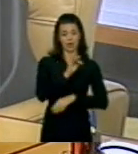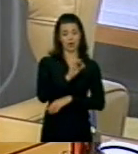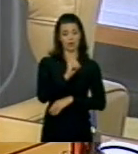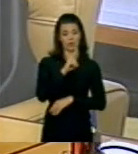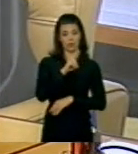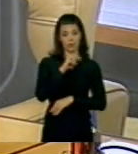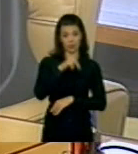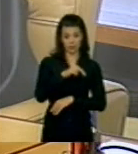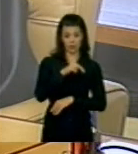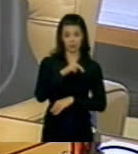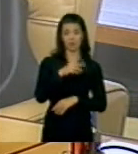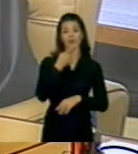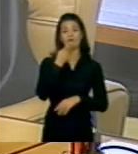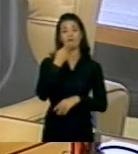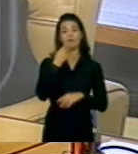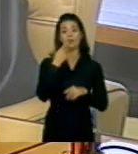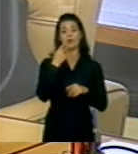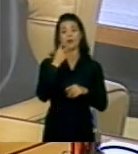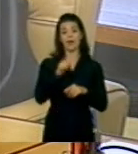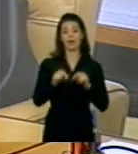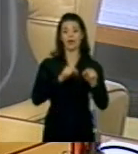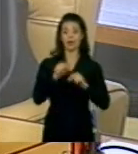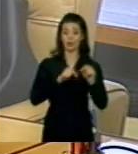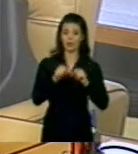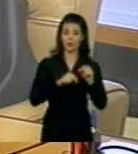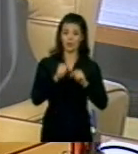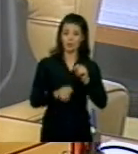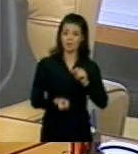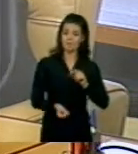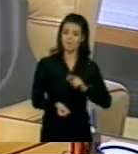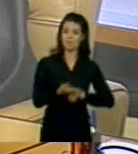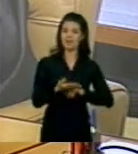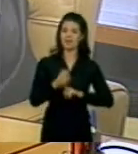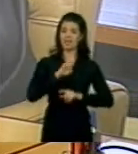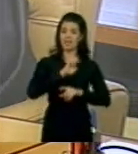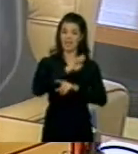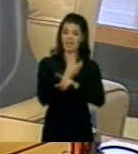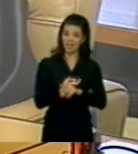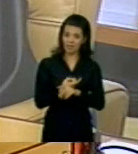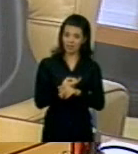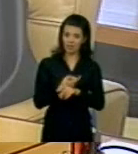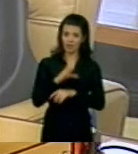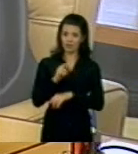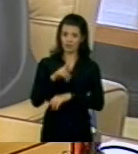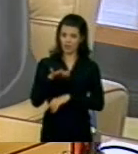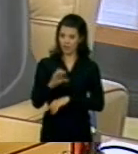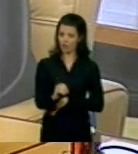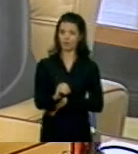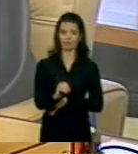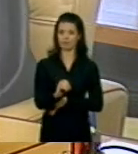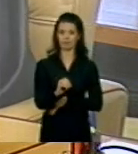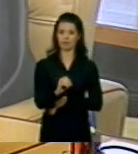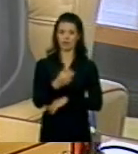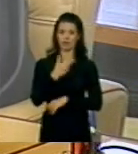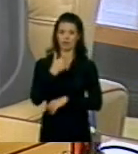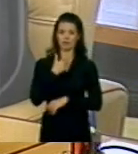Tribunal Federal nos ilícitos penais comuns em favor de ex-ocupantes de cargos públicos, de ex-titulares de